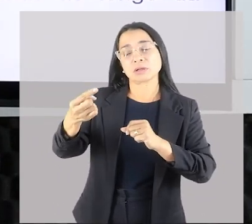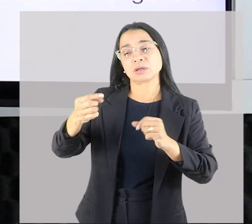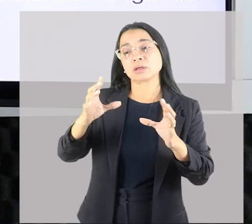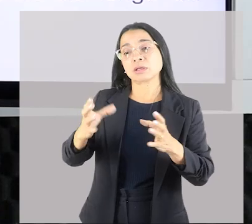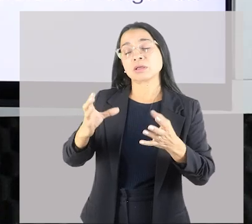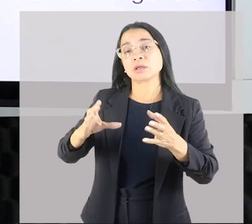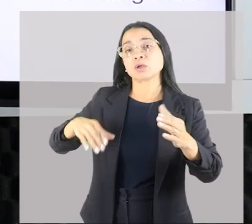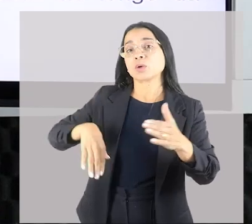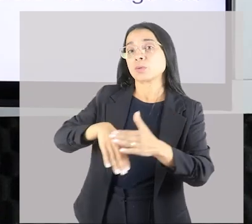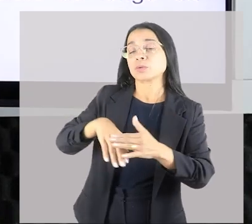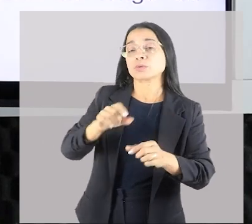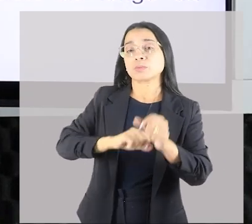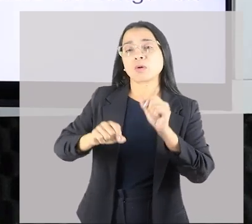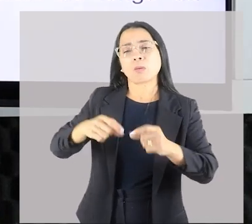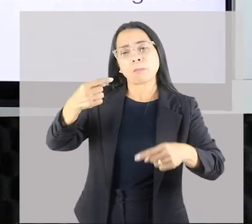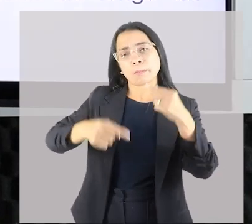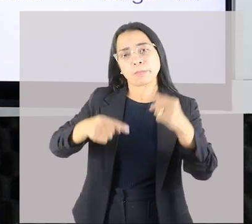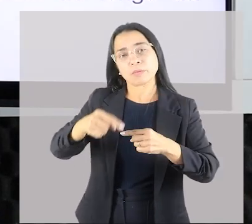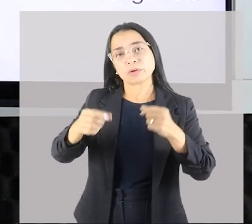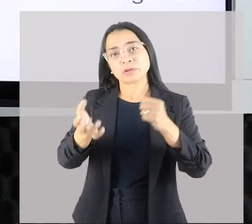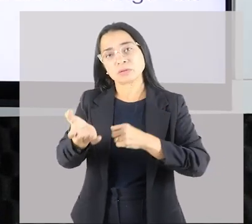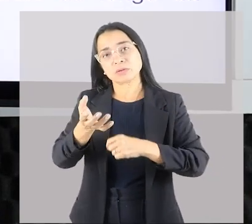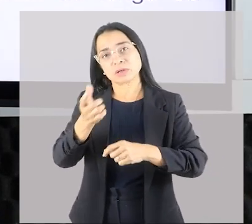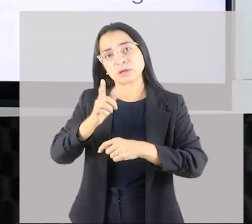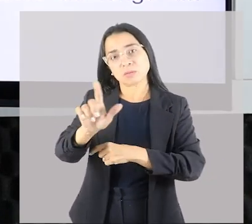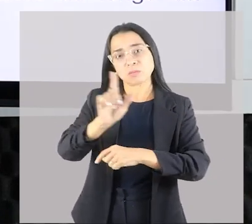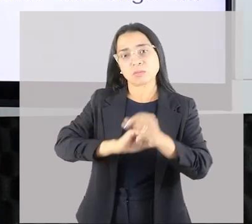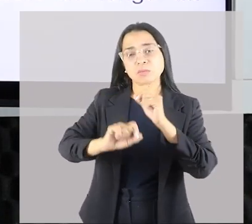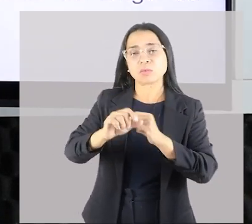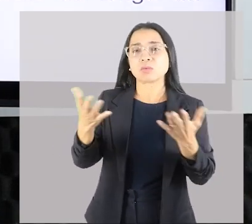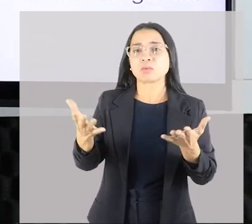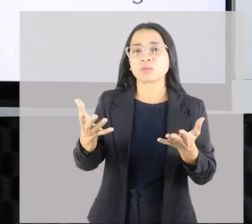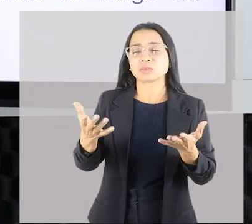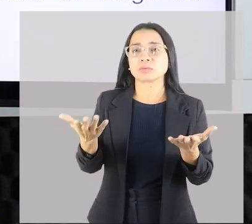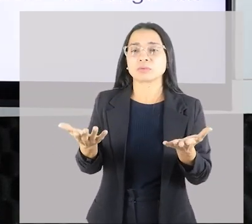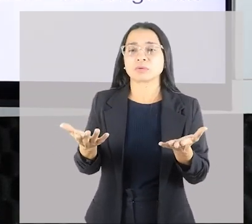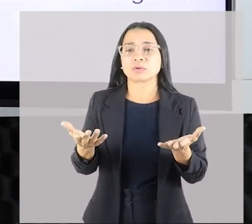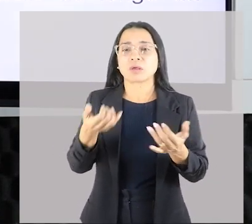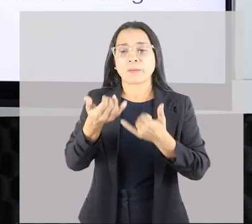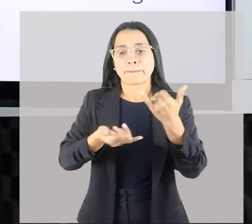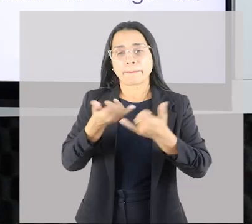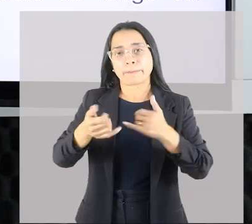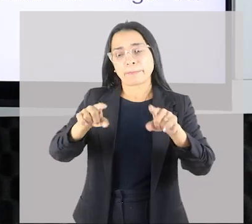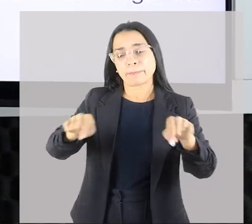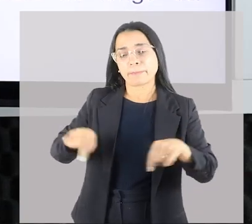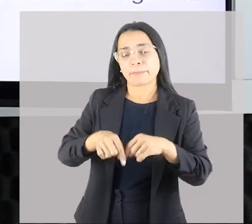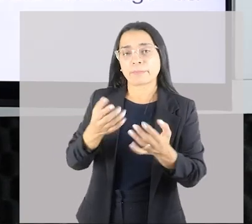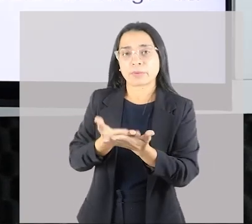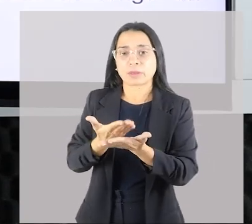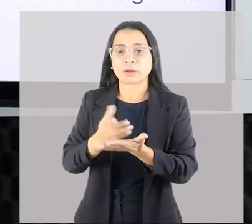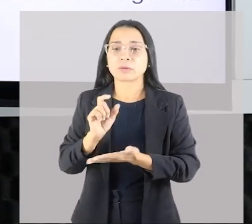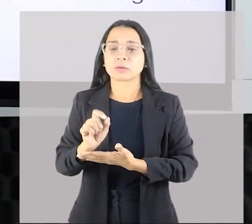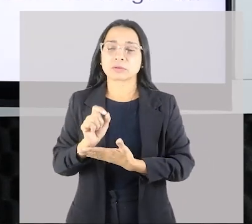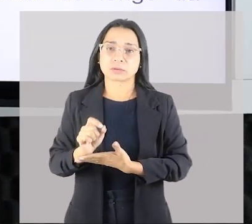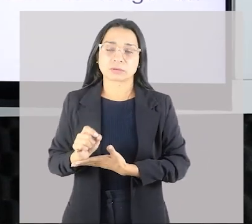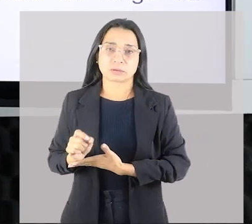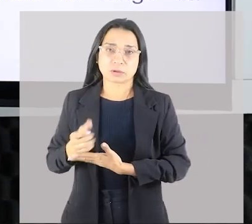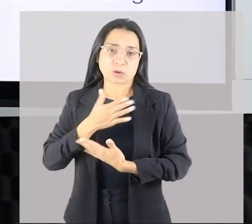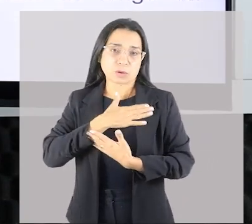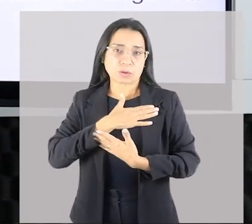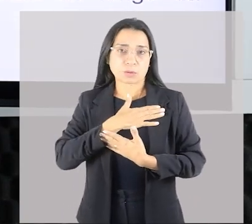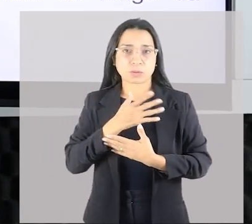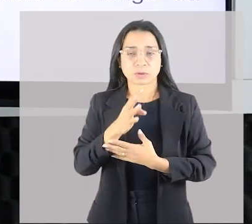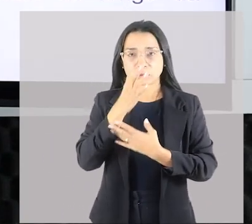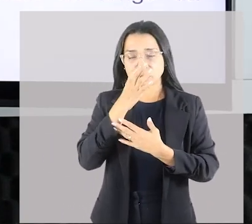mesmo política, né? Ali mesmo de um querer ganhar o outro, querer ganhar na casa do outro. Eu até brinco em sala de aula, que quem gosta de